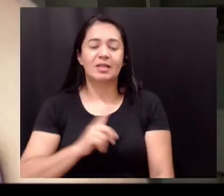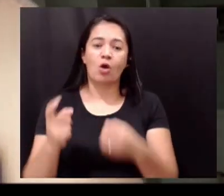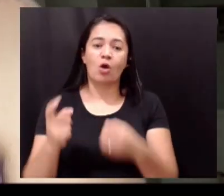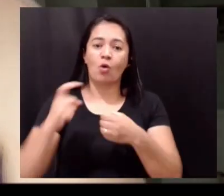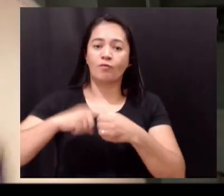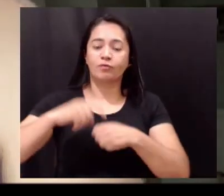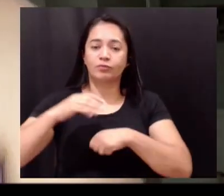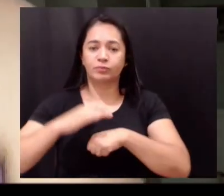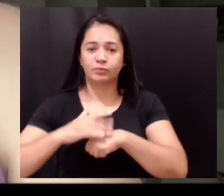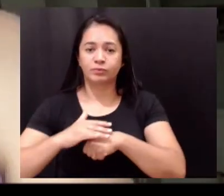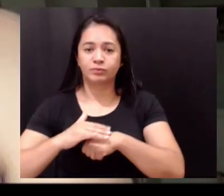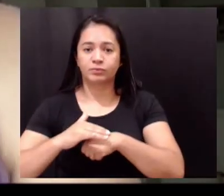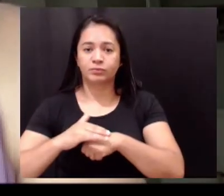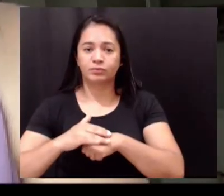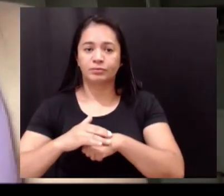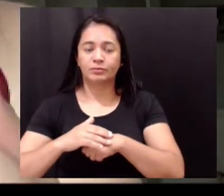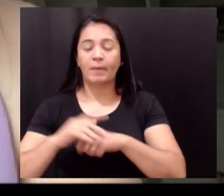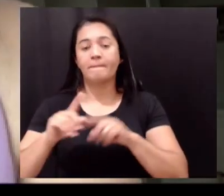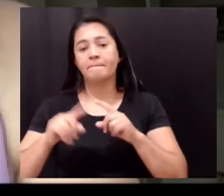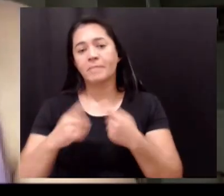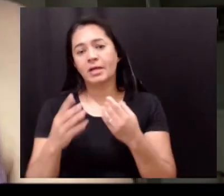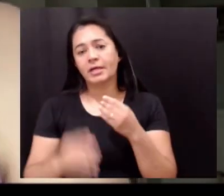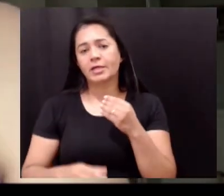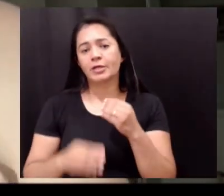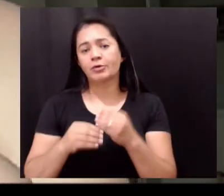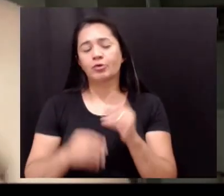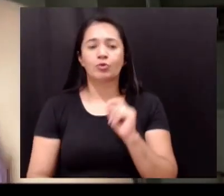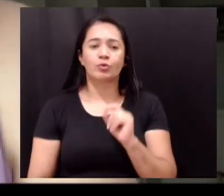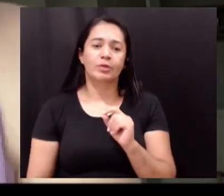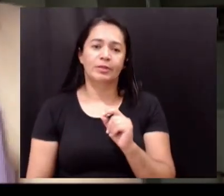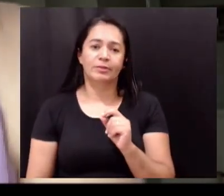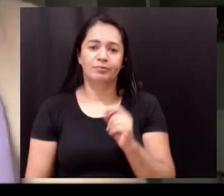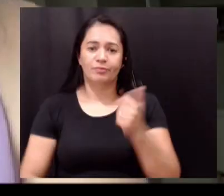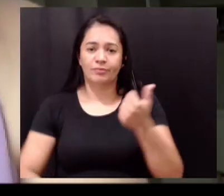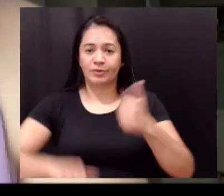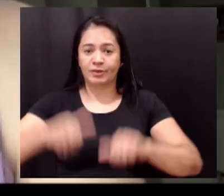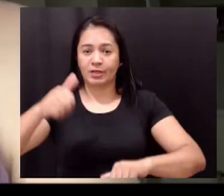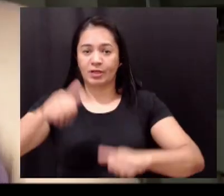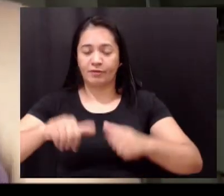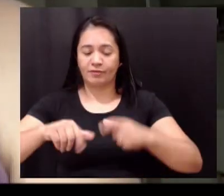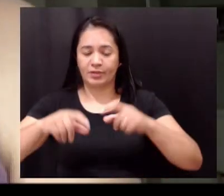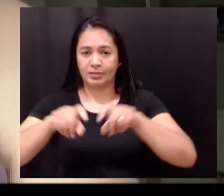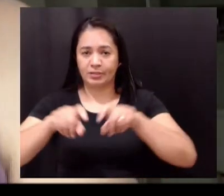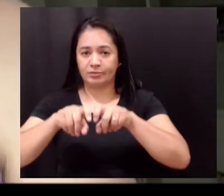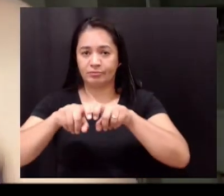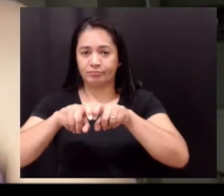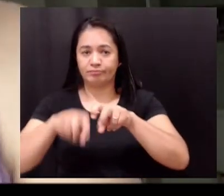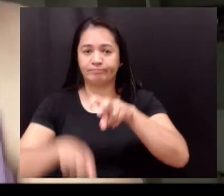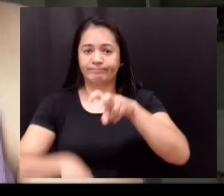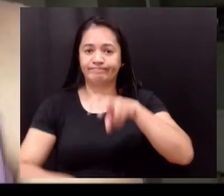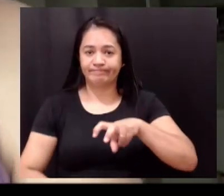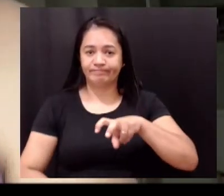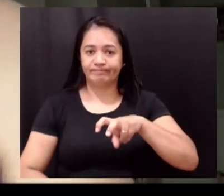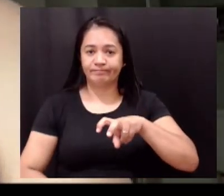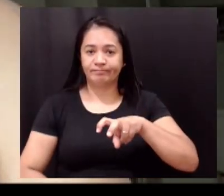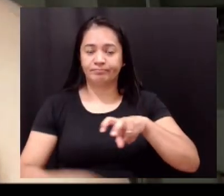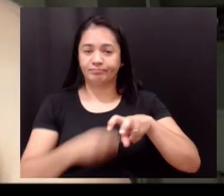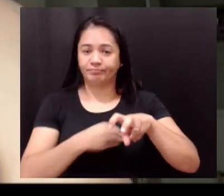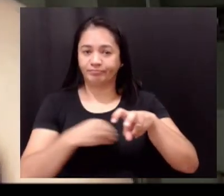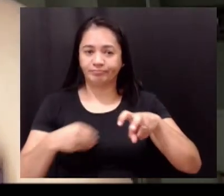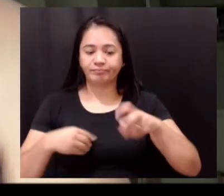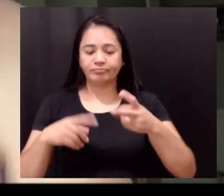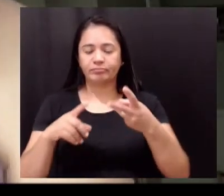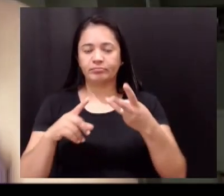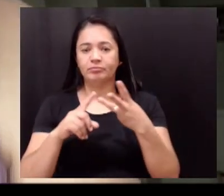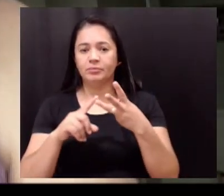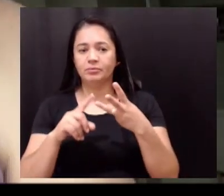O que inclui, né, aqui? Inclui avaliação ginecológica, que é justamente o exame ginecológico, inclui aqui alguns exames de